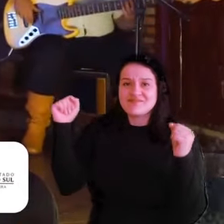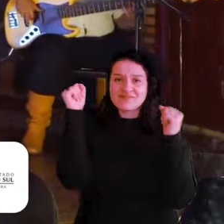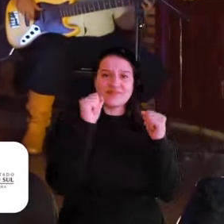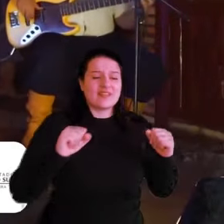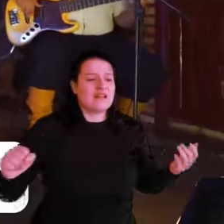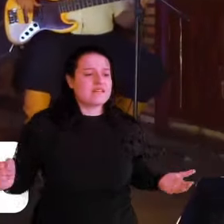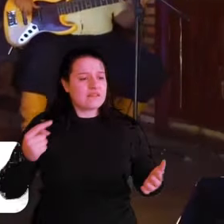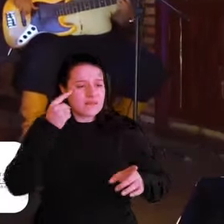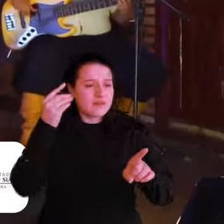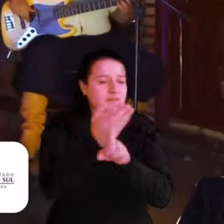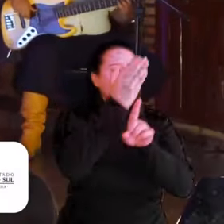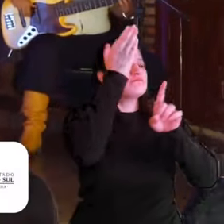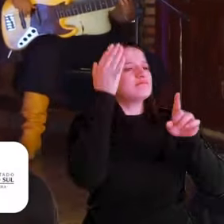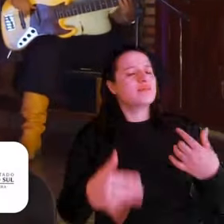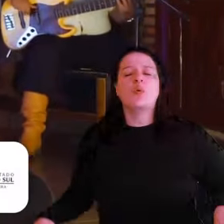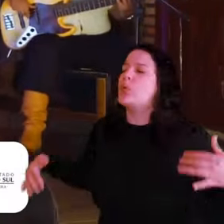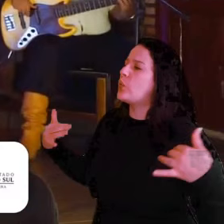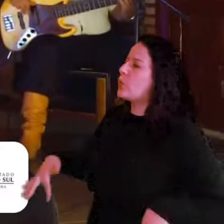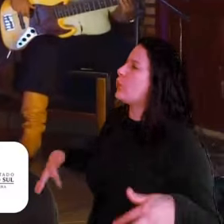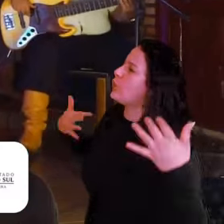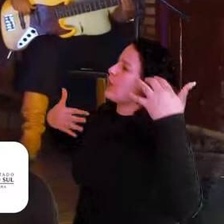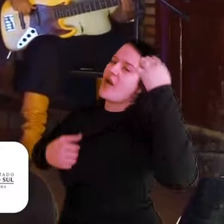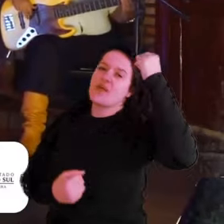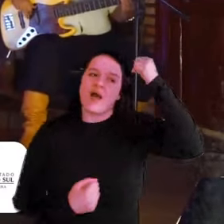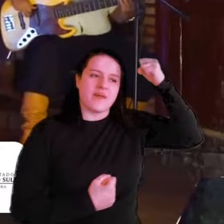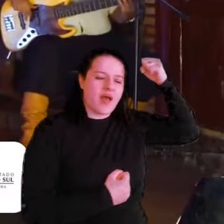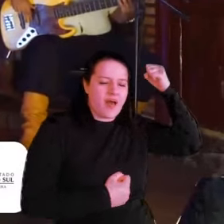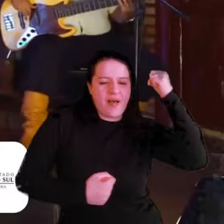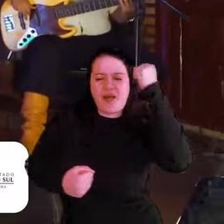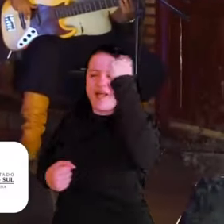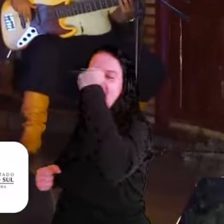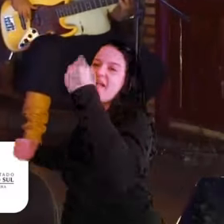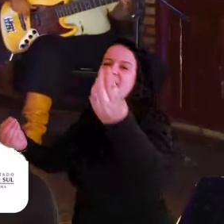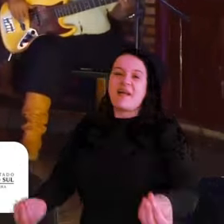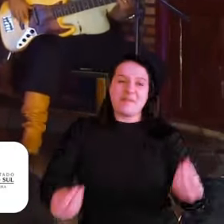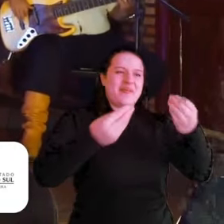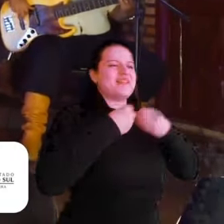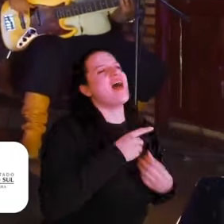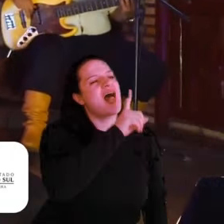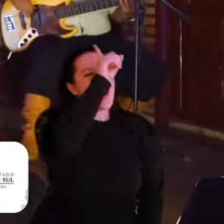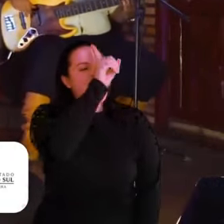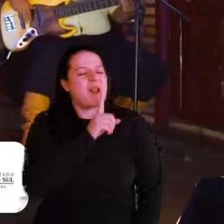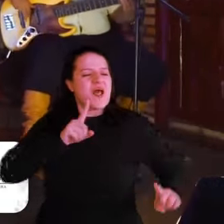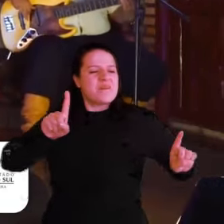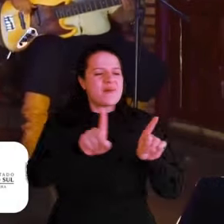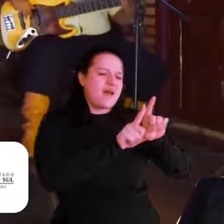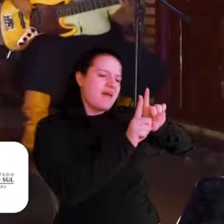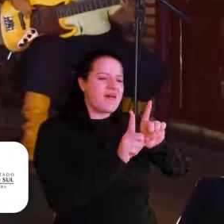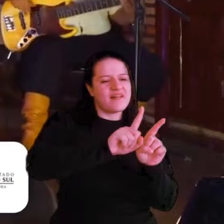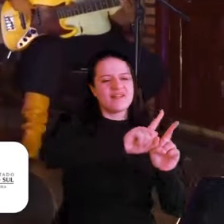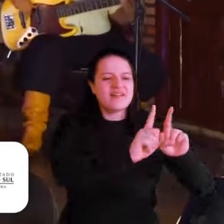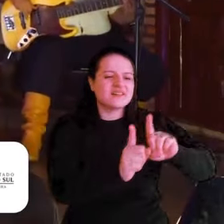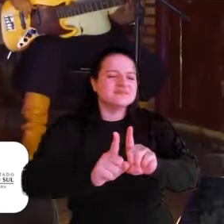Chiquinho. A cada marca vou firmando mais o passo. O compasso do gaiteiro me provoca bailar com a loirinha a